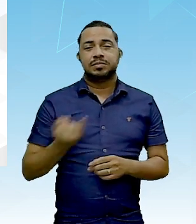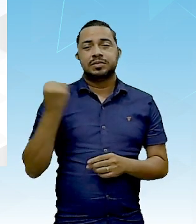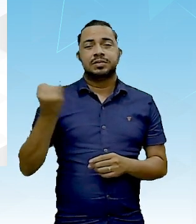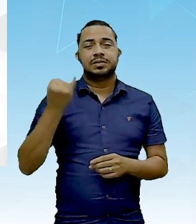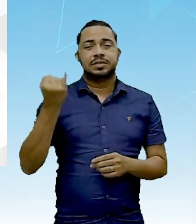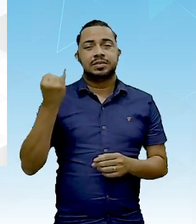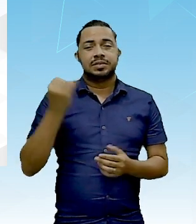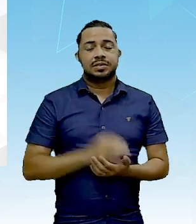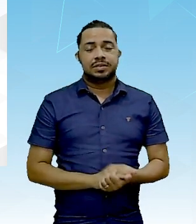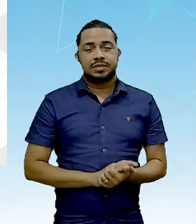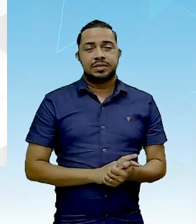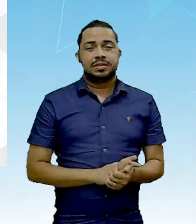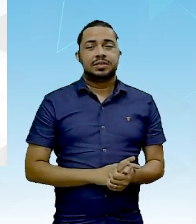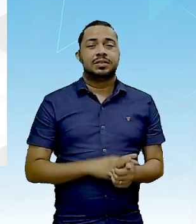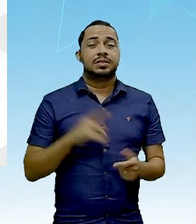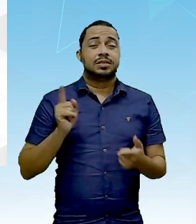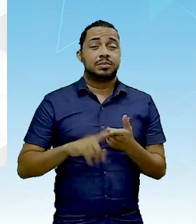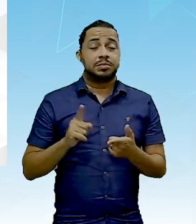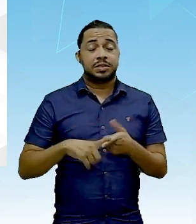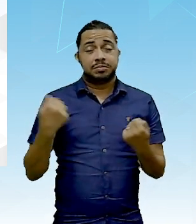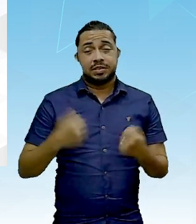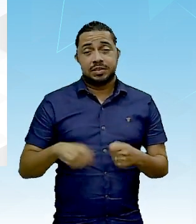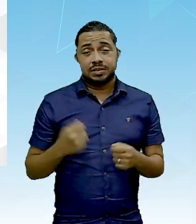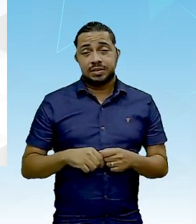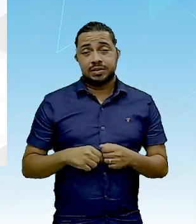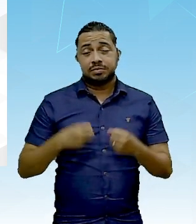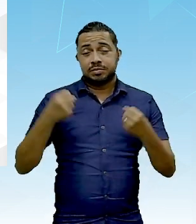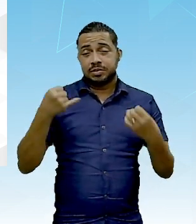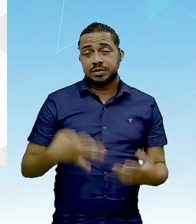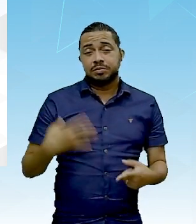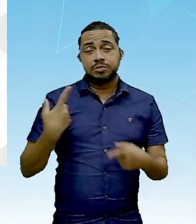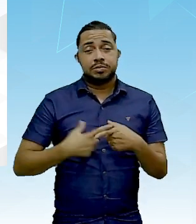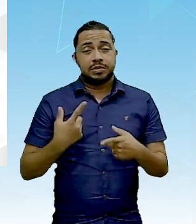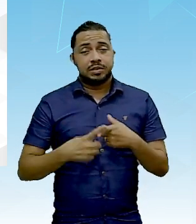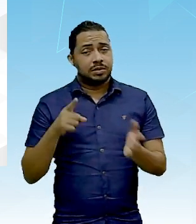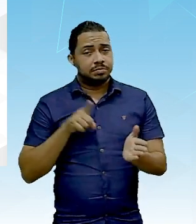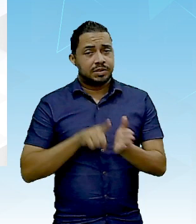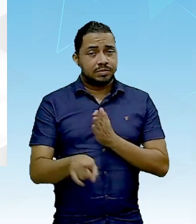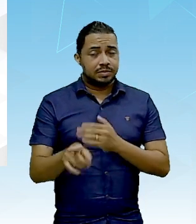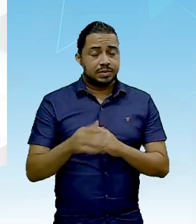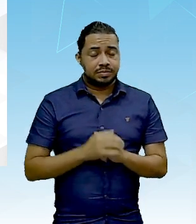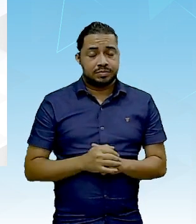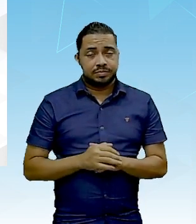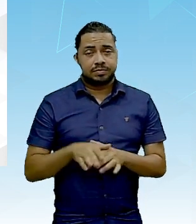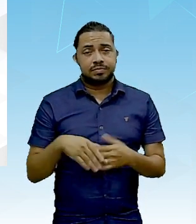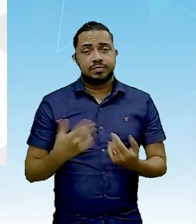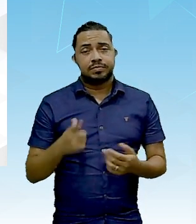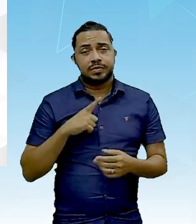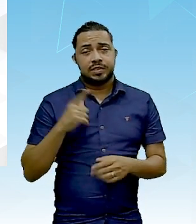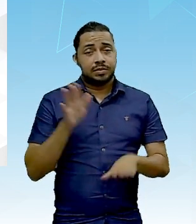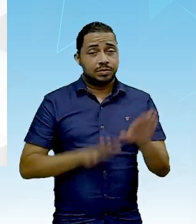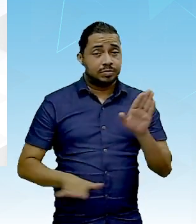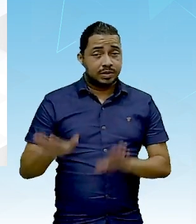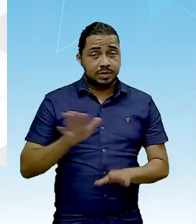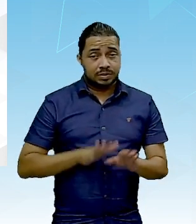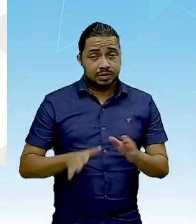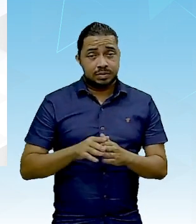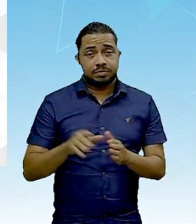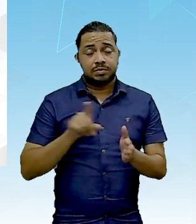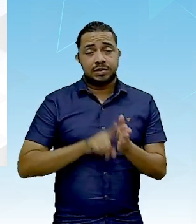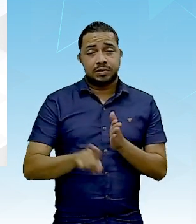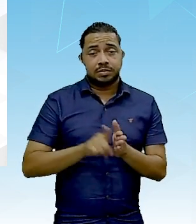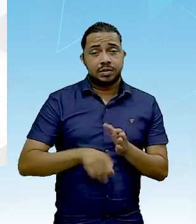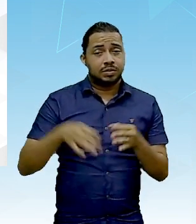esse dado. Aí você também precisa justificar por que você está perguntando, tá bom? E aí tem que ter esse cuidado.